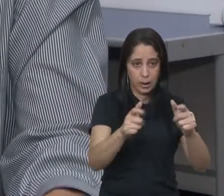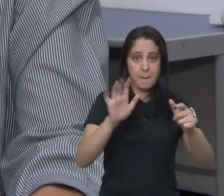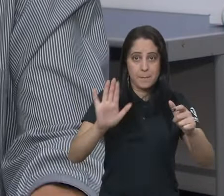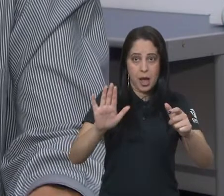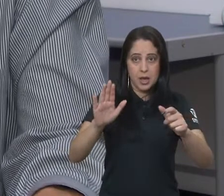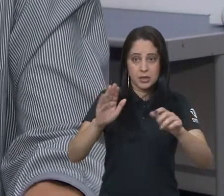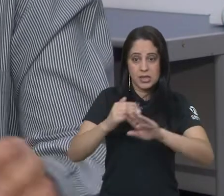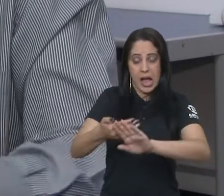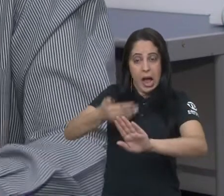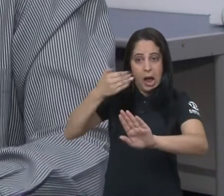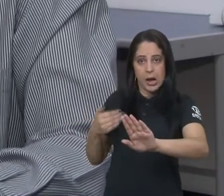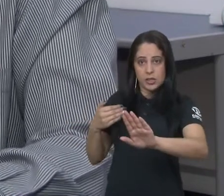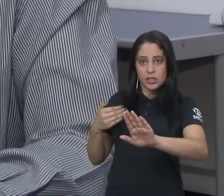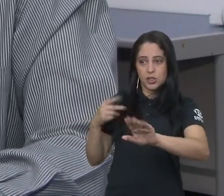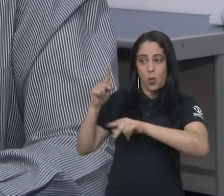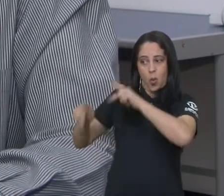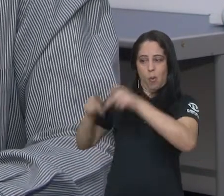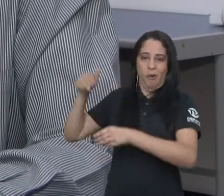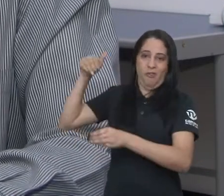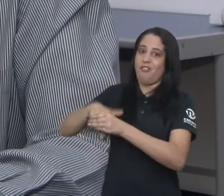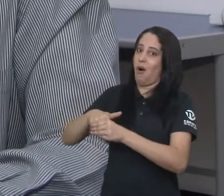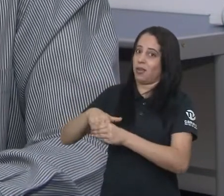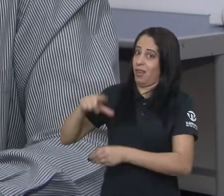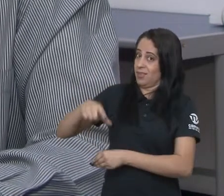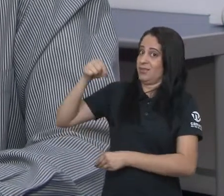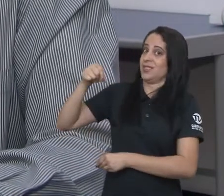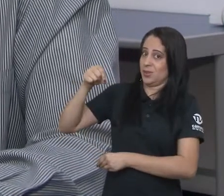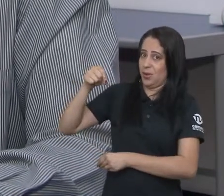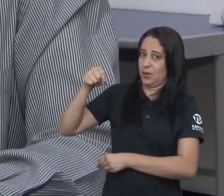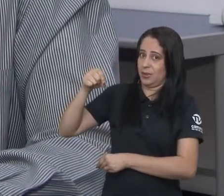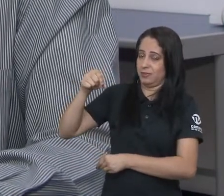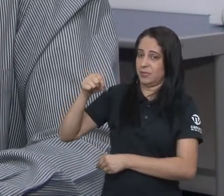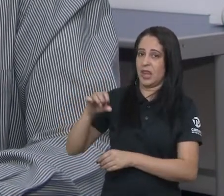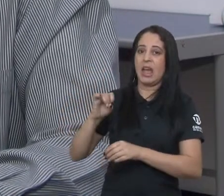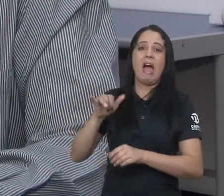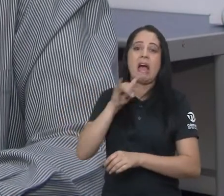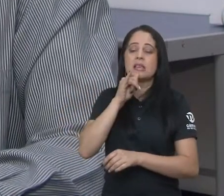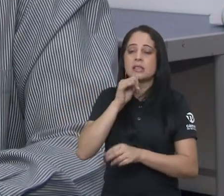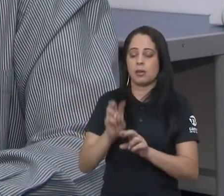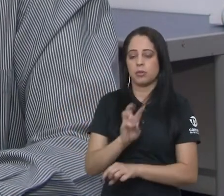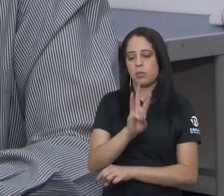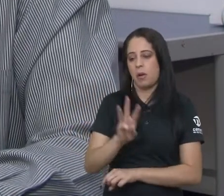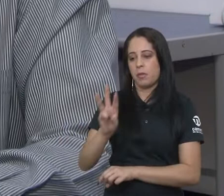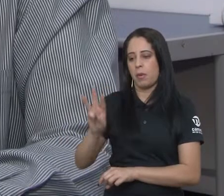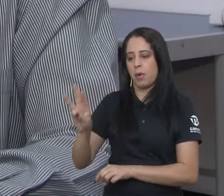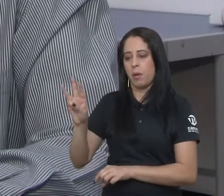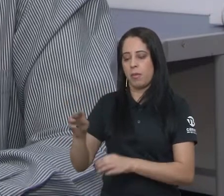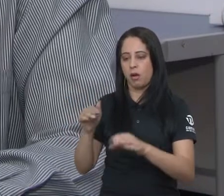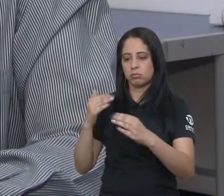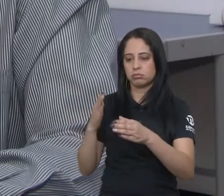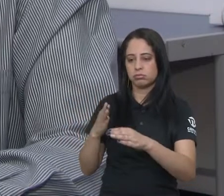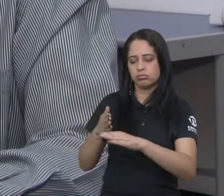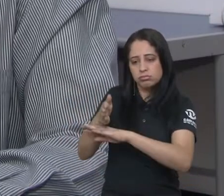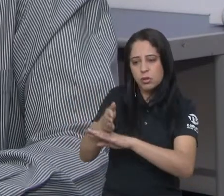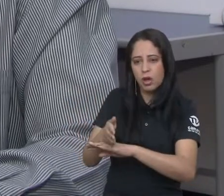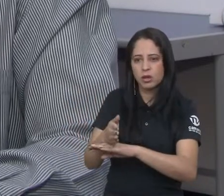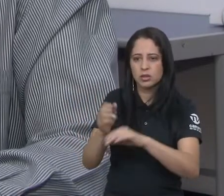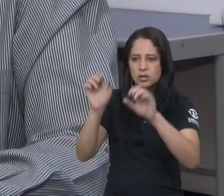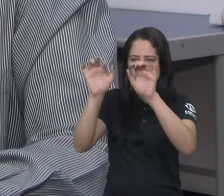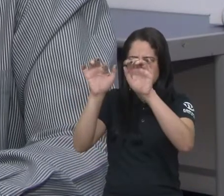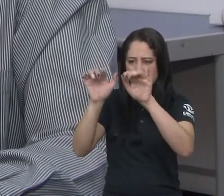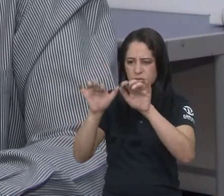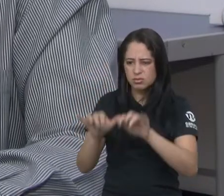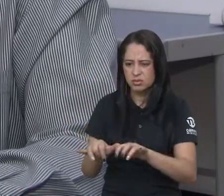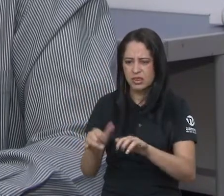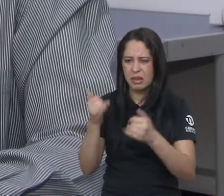população, certo? E quando você entra no portal de uma prefeitura, você observa que muitas vezes